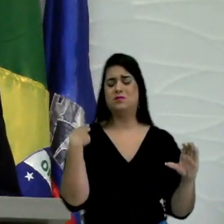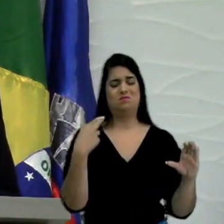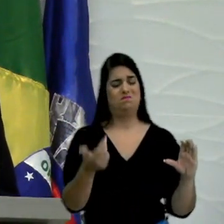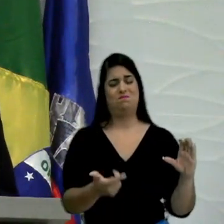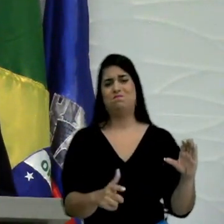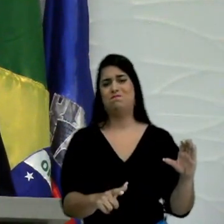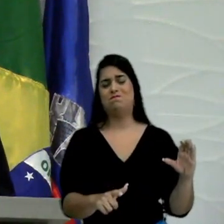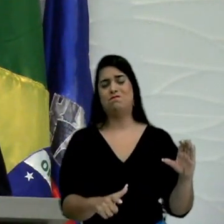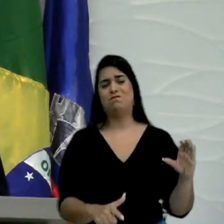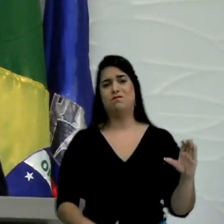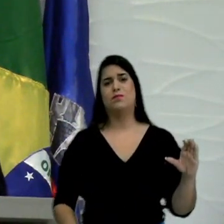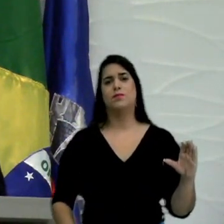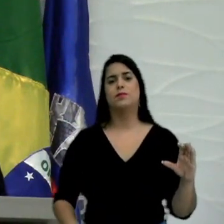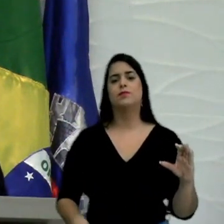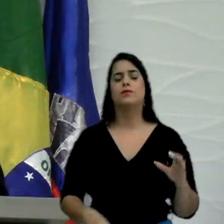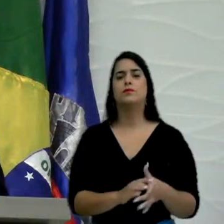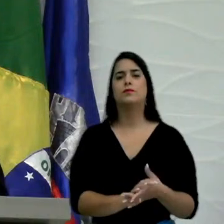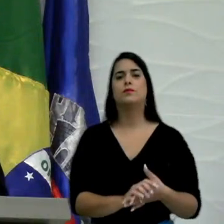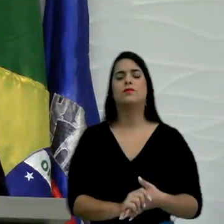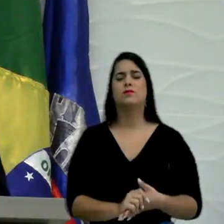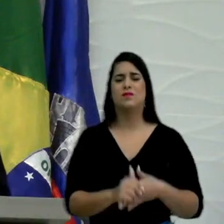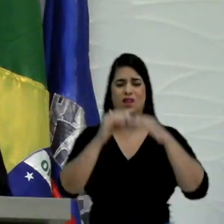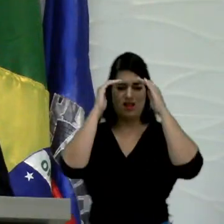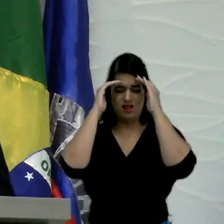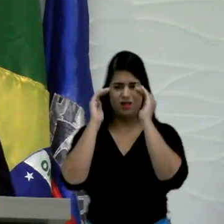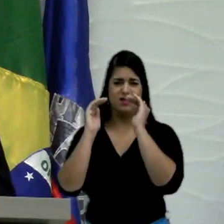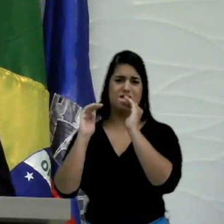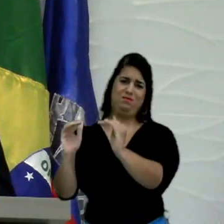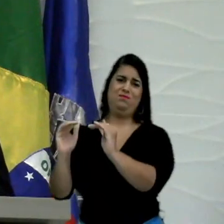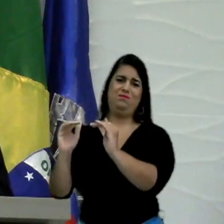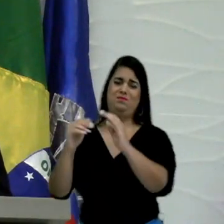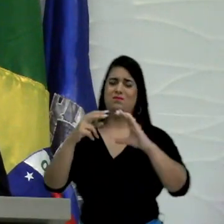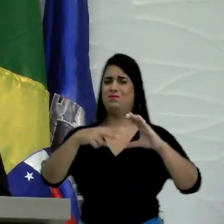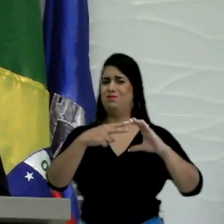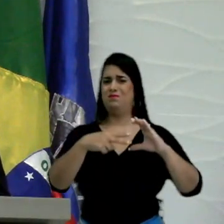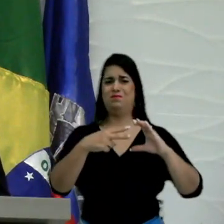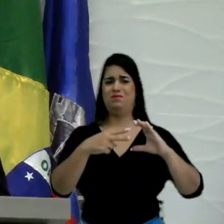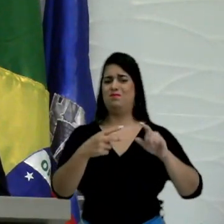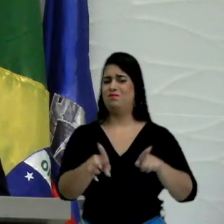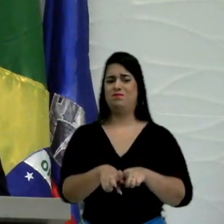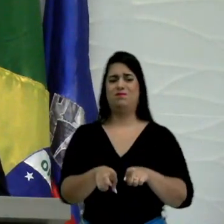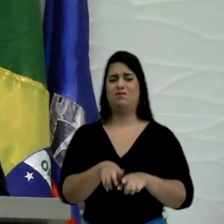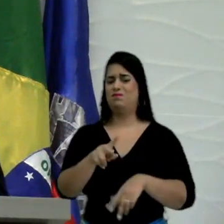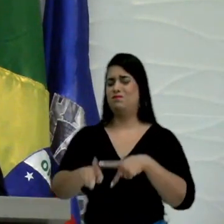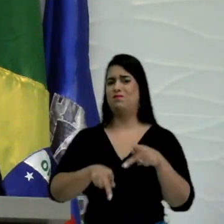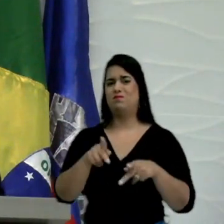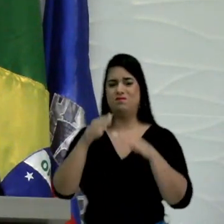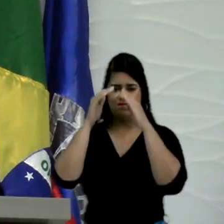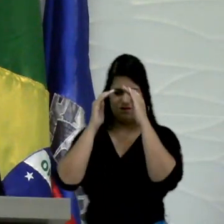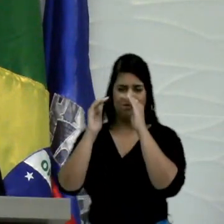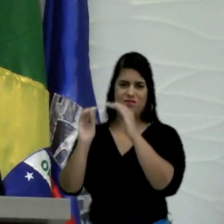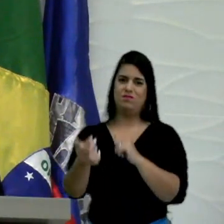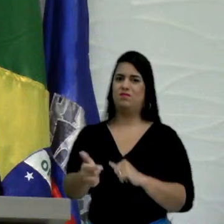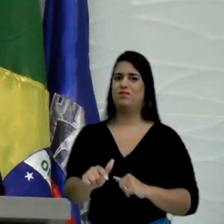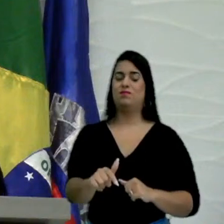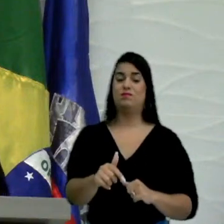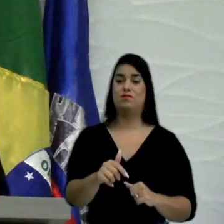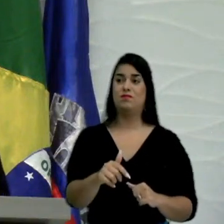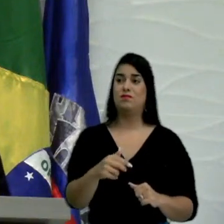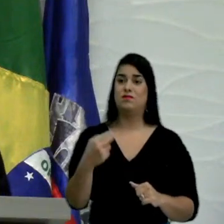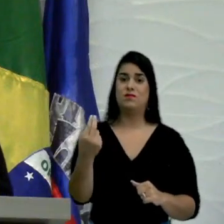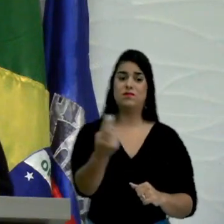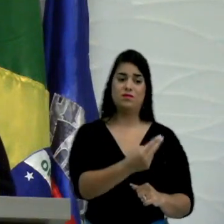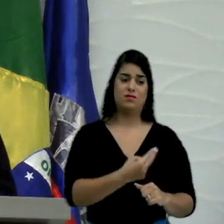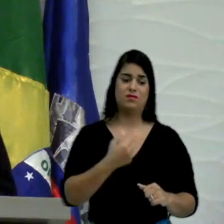a todos, que a Compesa não tem respeito por esta casa, muito menos pelo cidadão. Porque aqui está os 15 representantes da